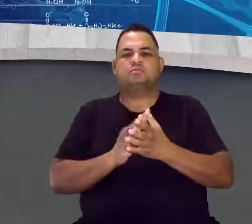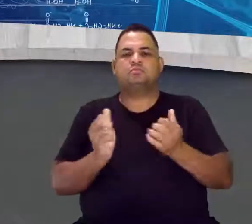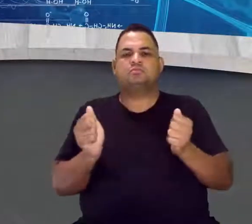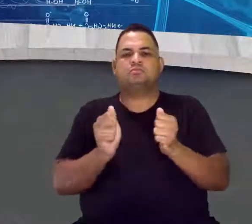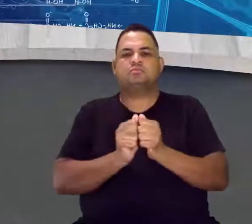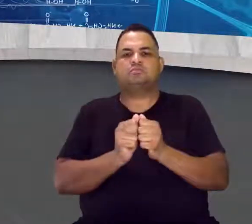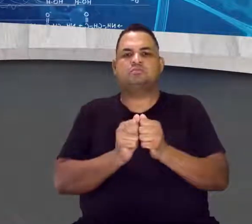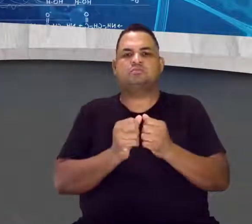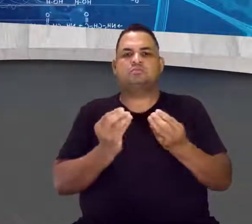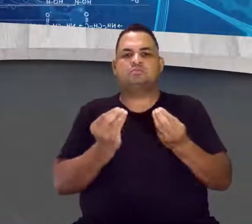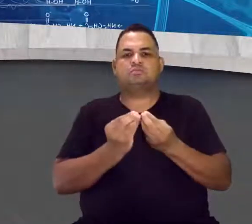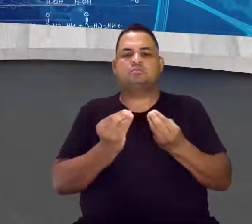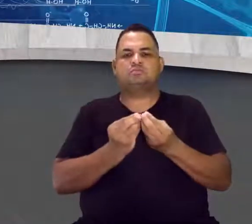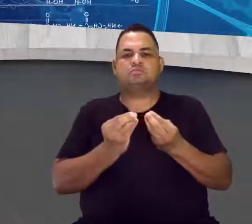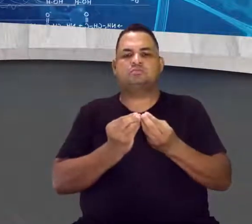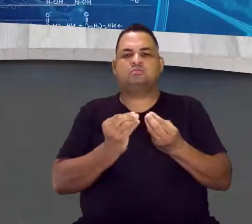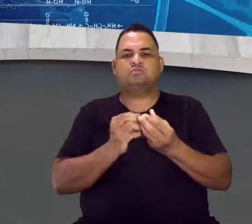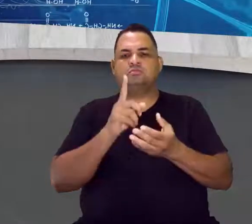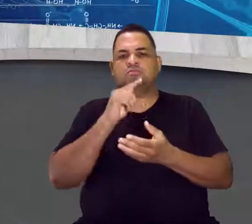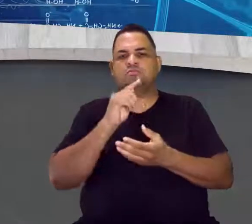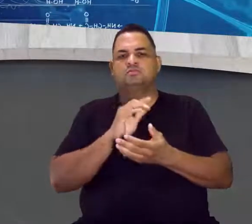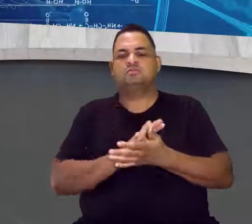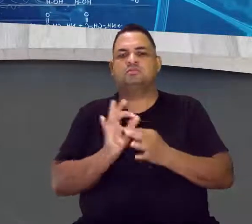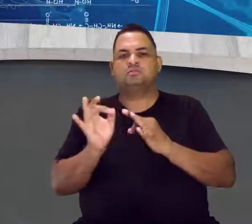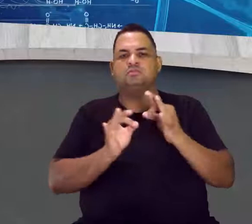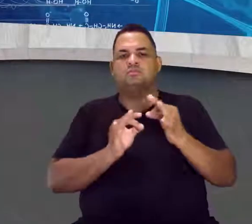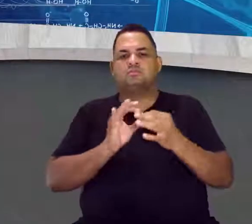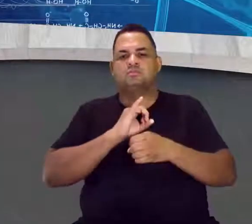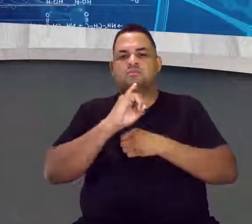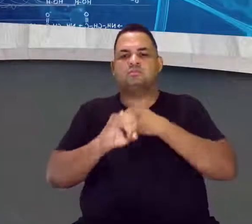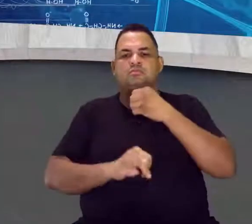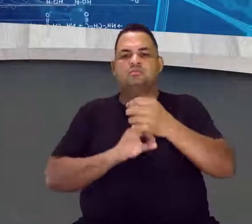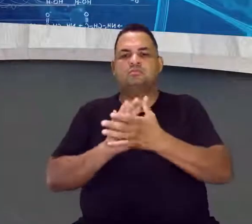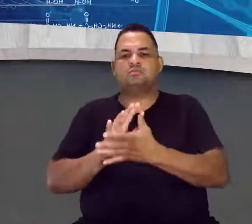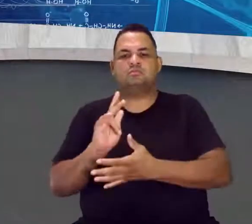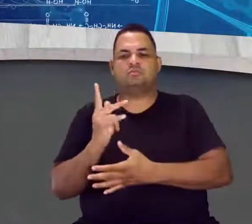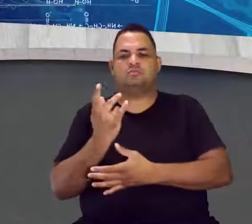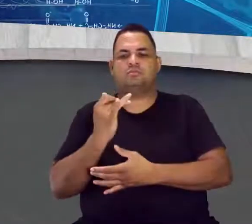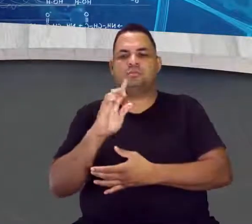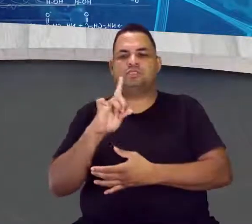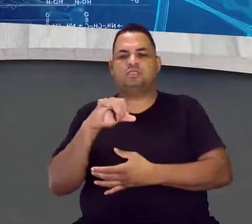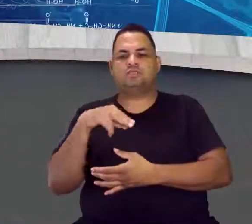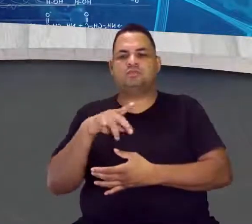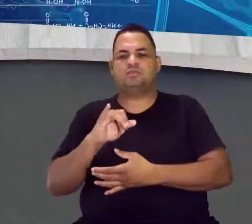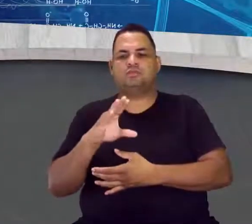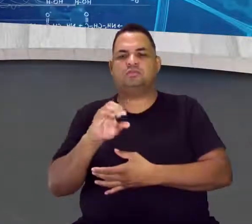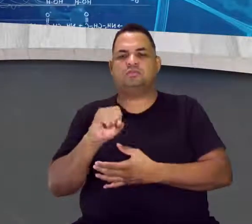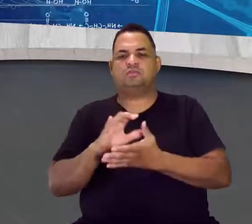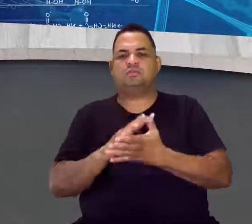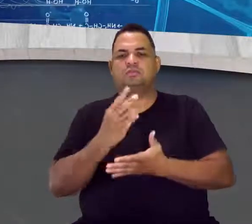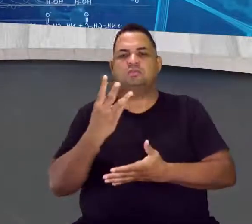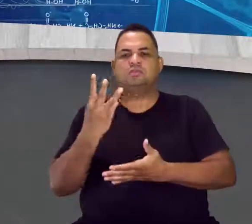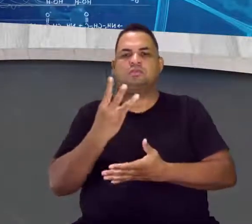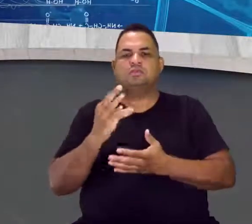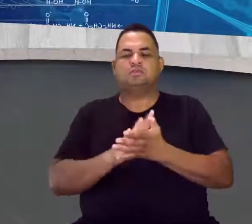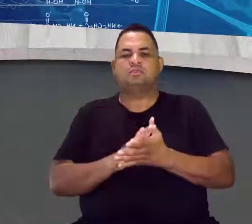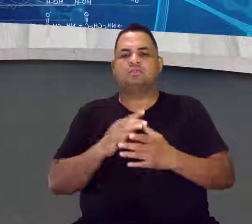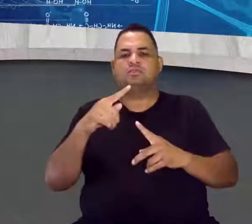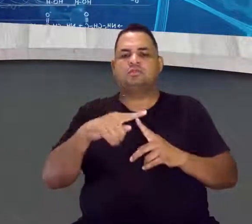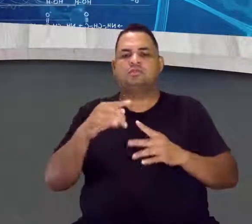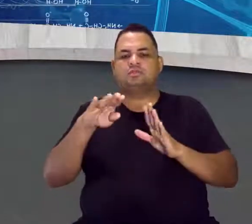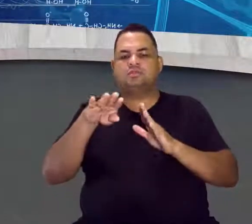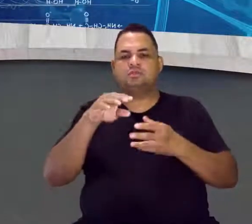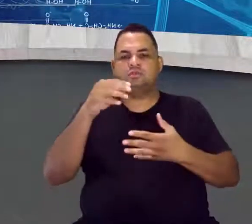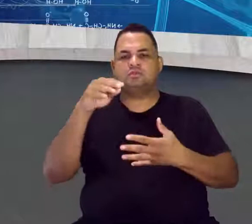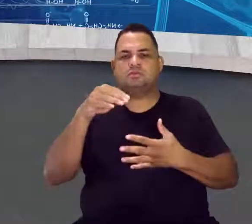da água, formando o íon hidrônio. Tranquilo? Então, aí nós temos os 3 tipos de